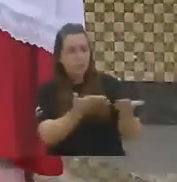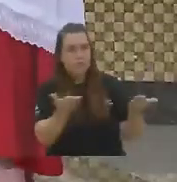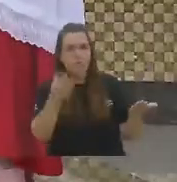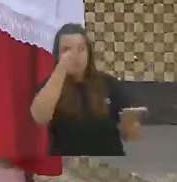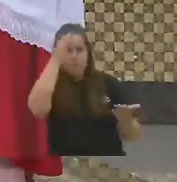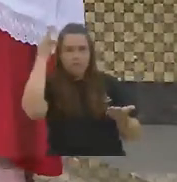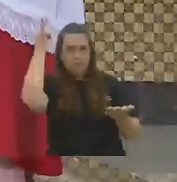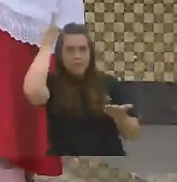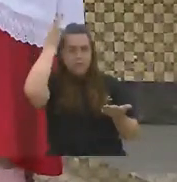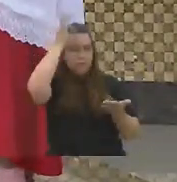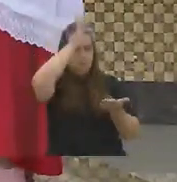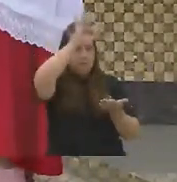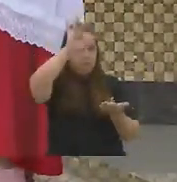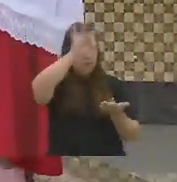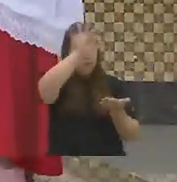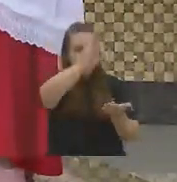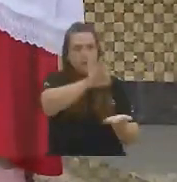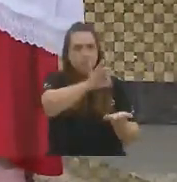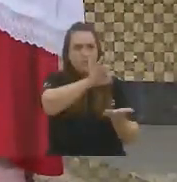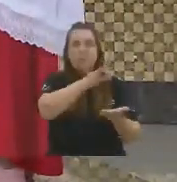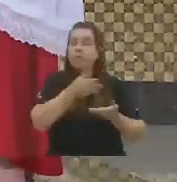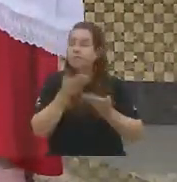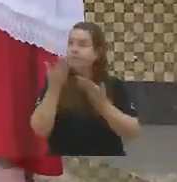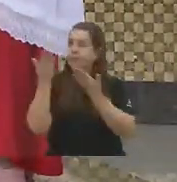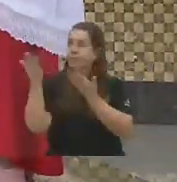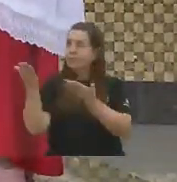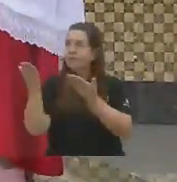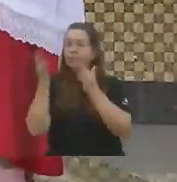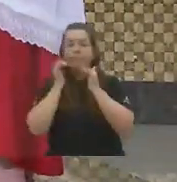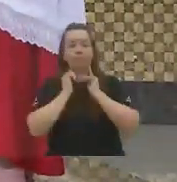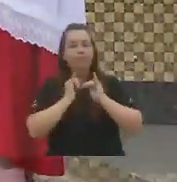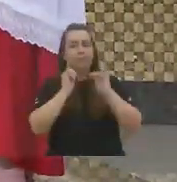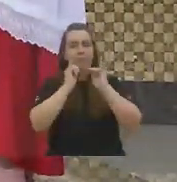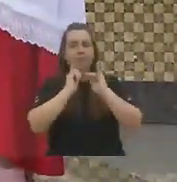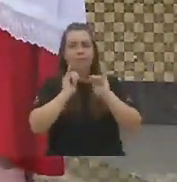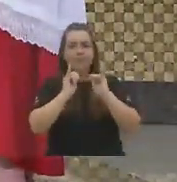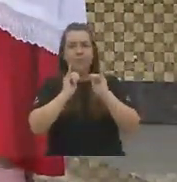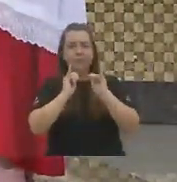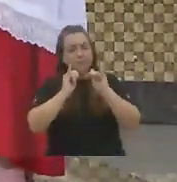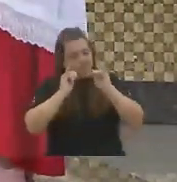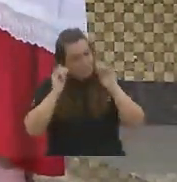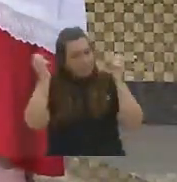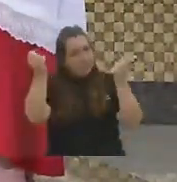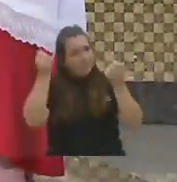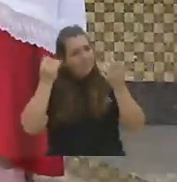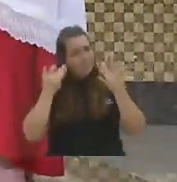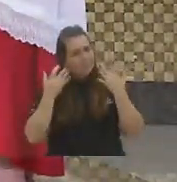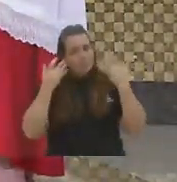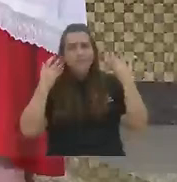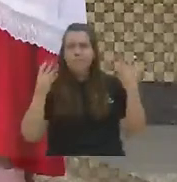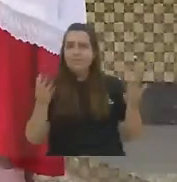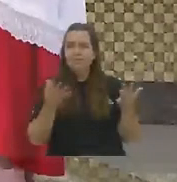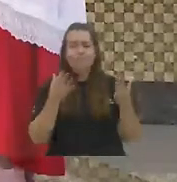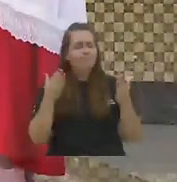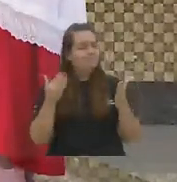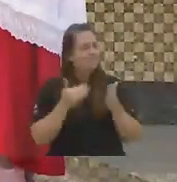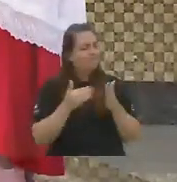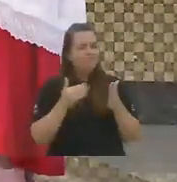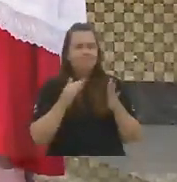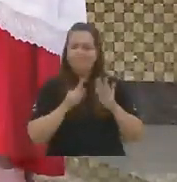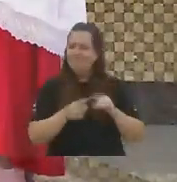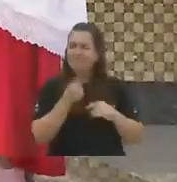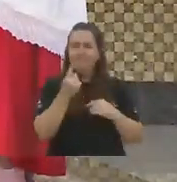Espírito Santo. Vós que lhes destes graças inumeráveis para que conhecessem